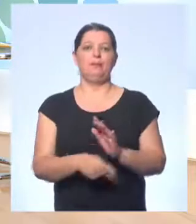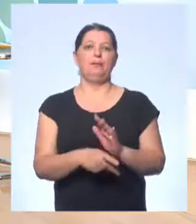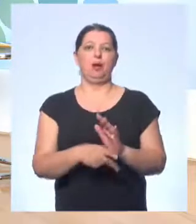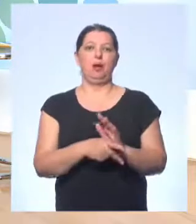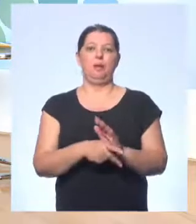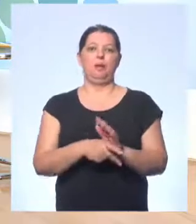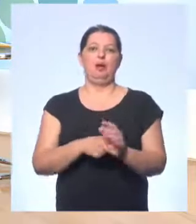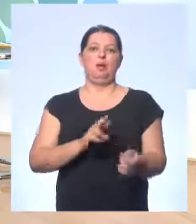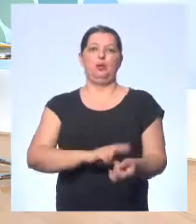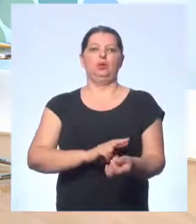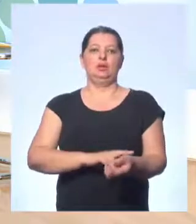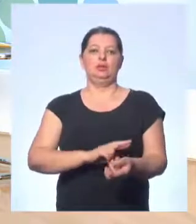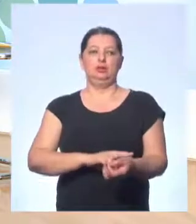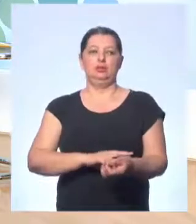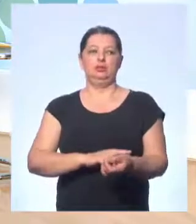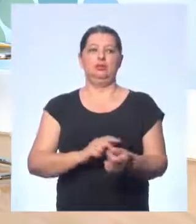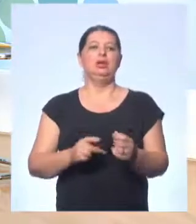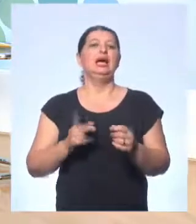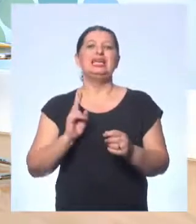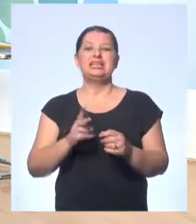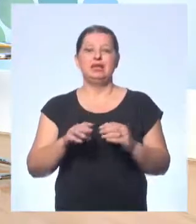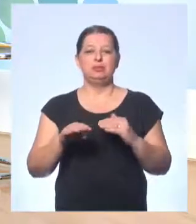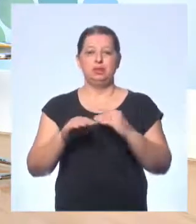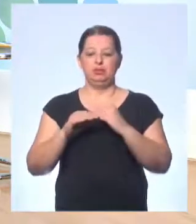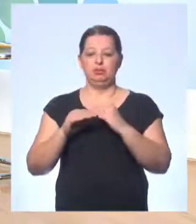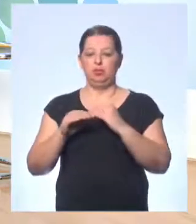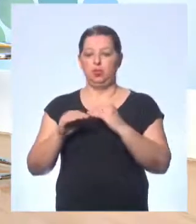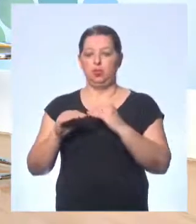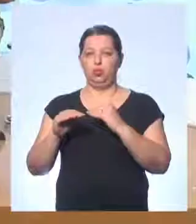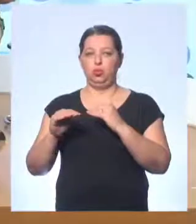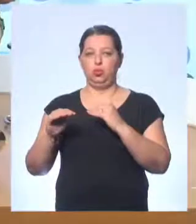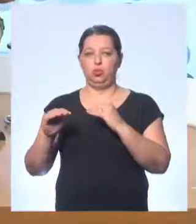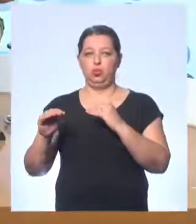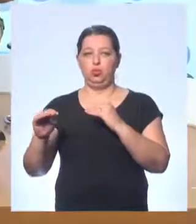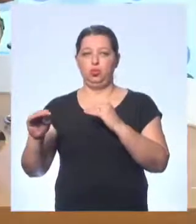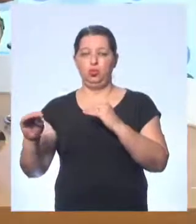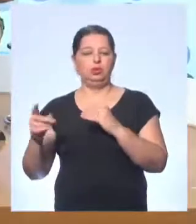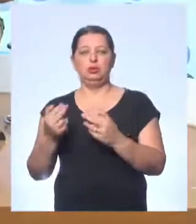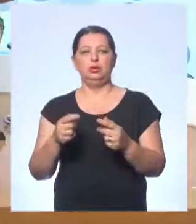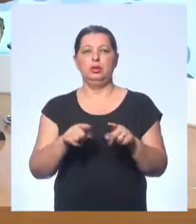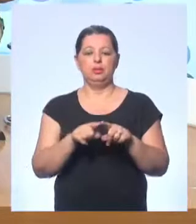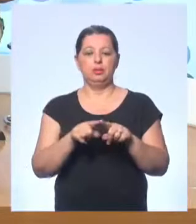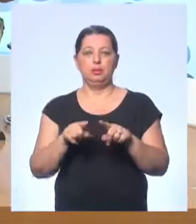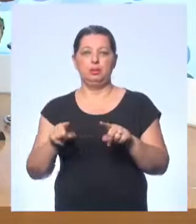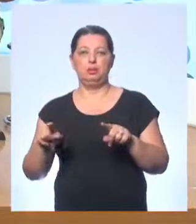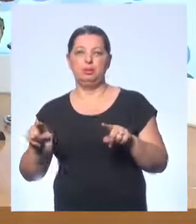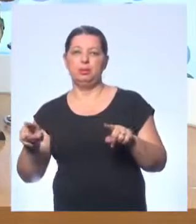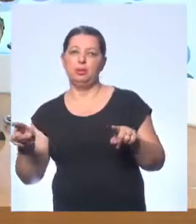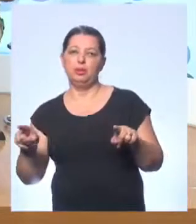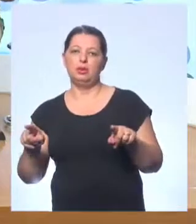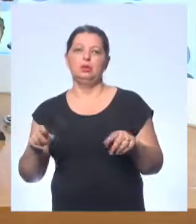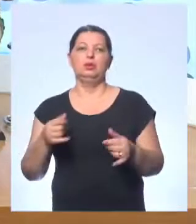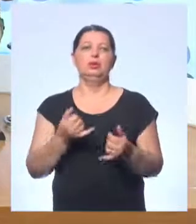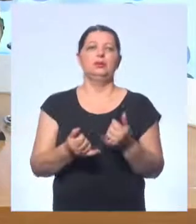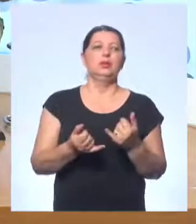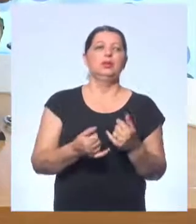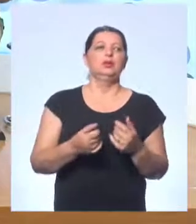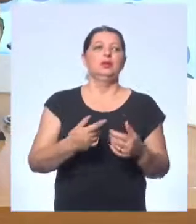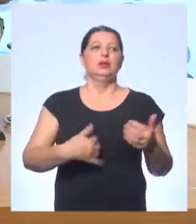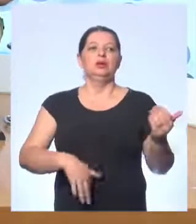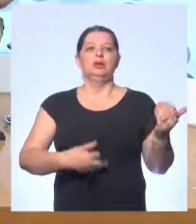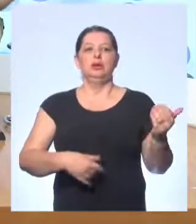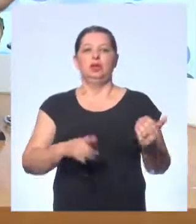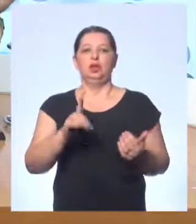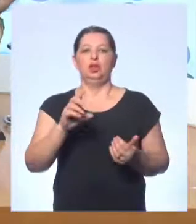ritmo, ele é mal visto. Assim como não é tão marcado, você né? pode, por exemplo, depois tocar um trítono, né? Tipo um dó e um fá